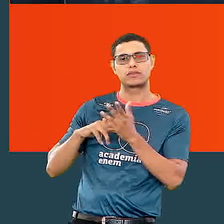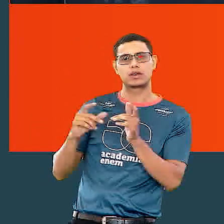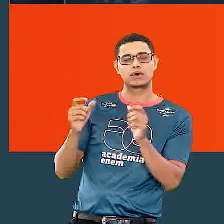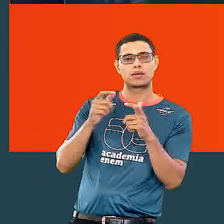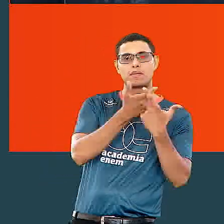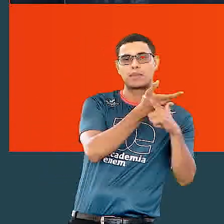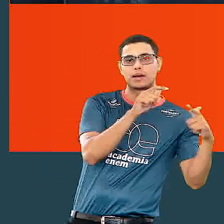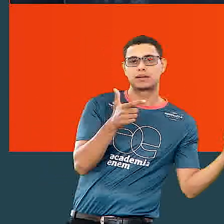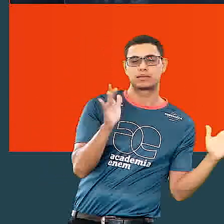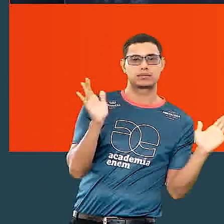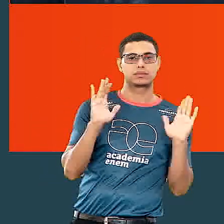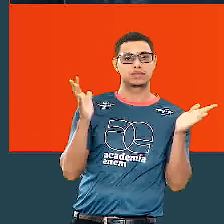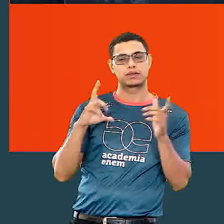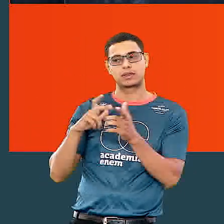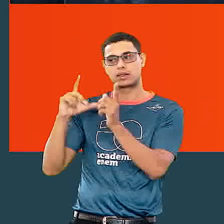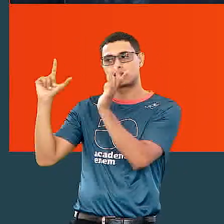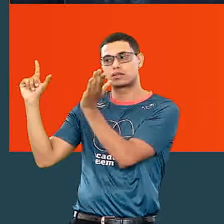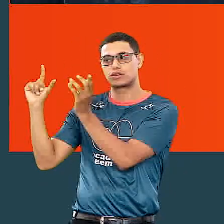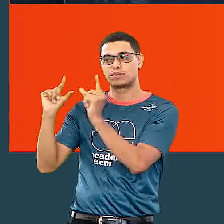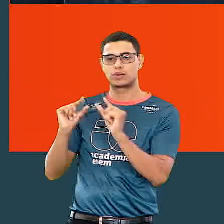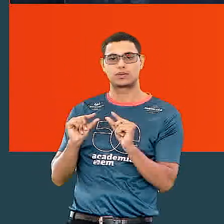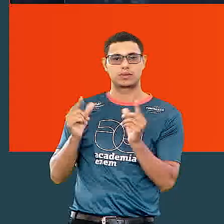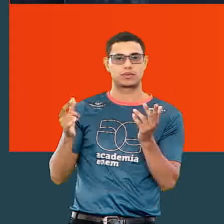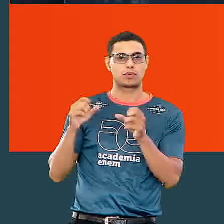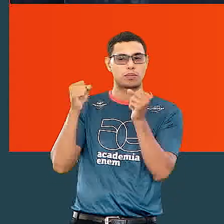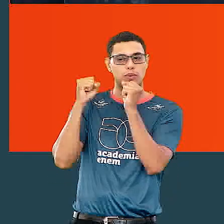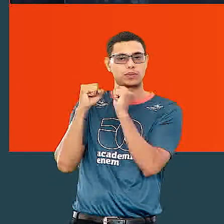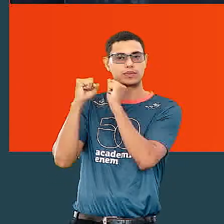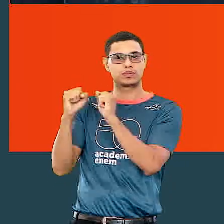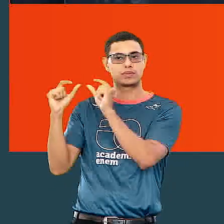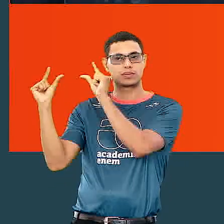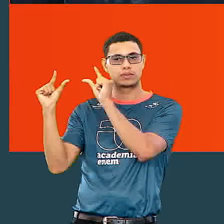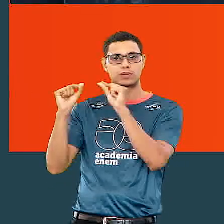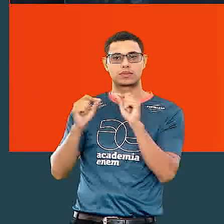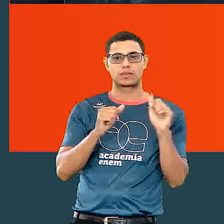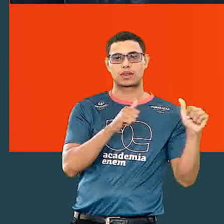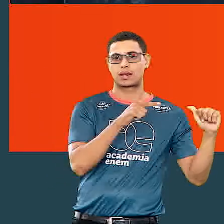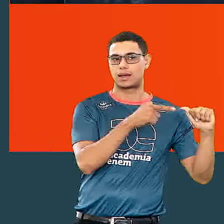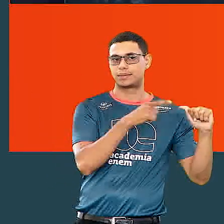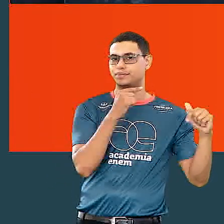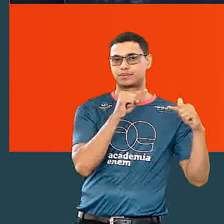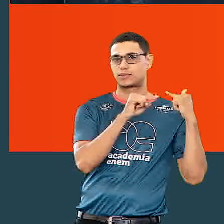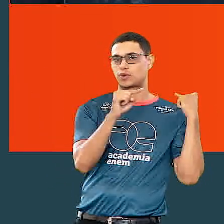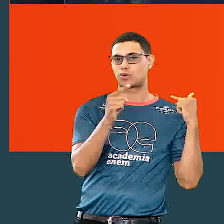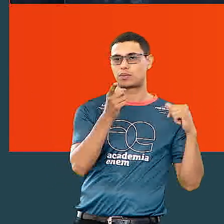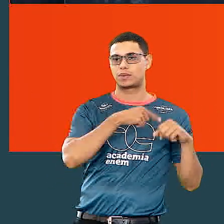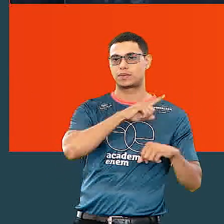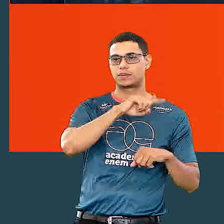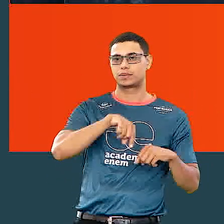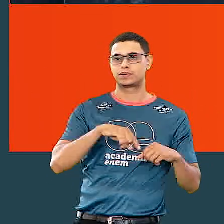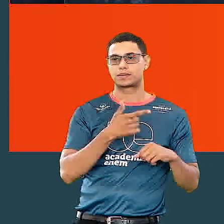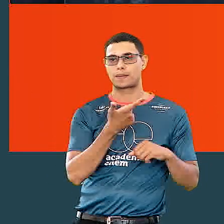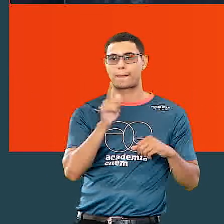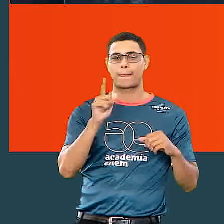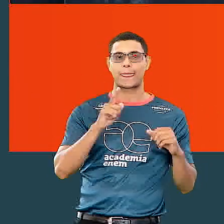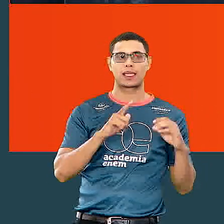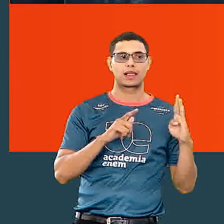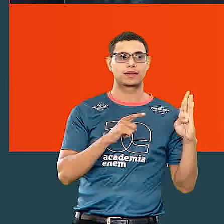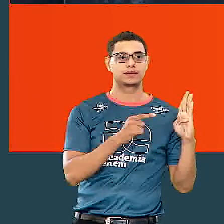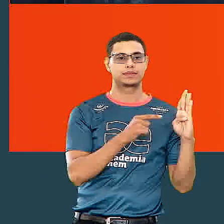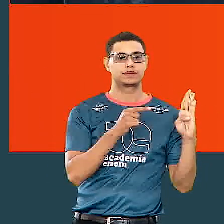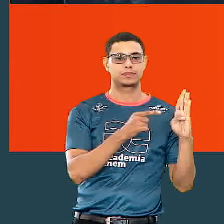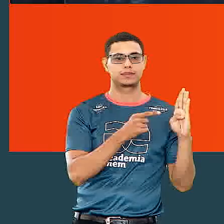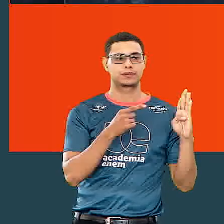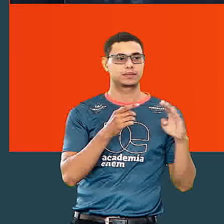soberano? Não. Diminuiu, amore. Vamos. Letra A é mentirosa. A letra A está mentindo aí pra gente. Parece o Vinícius